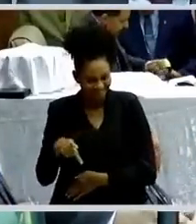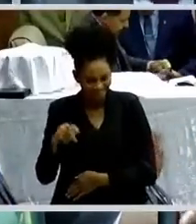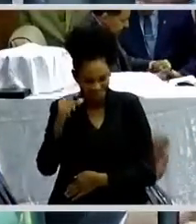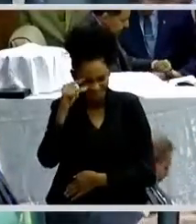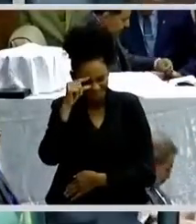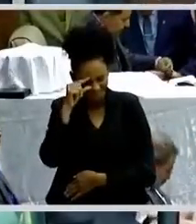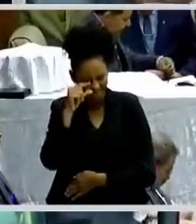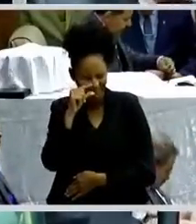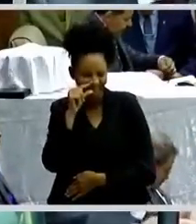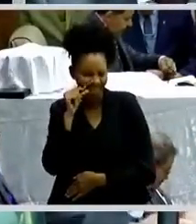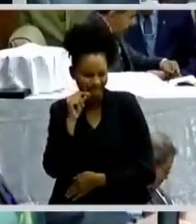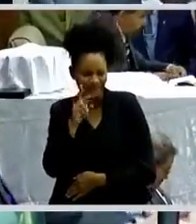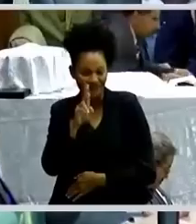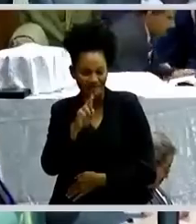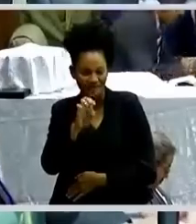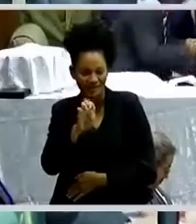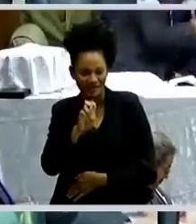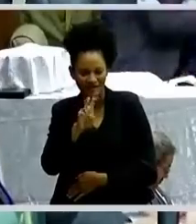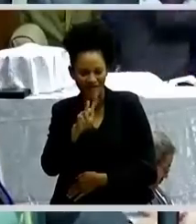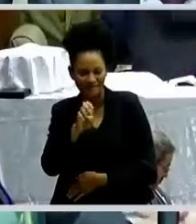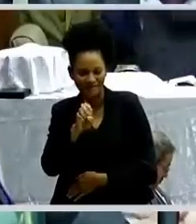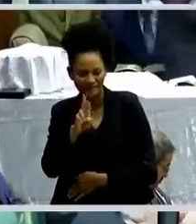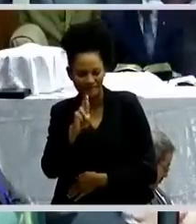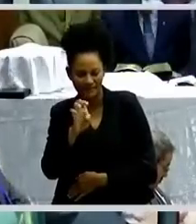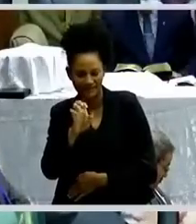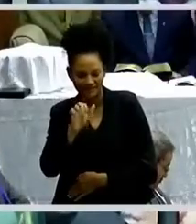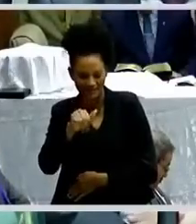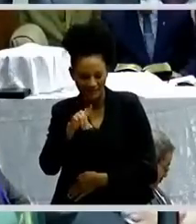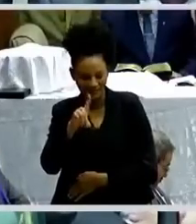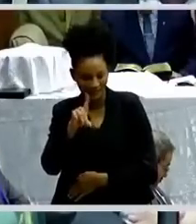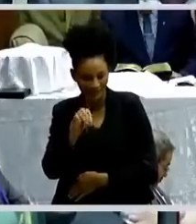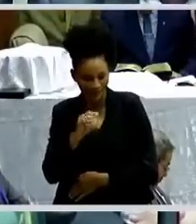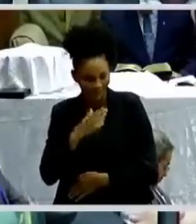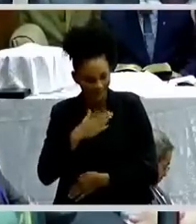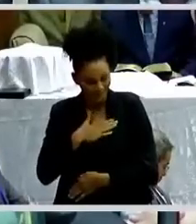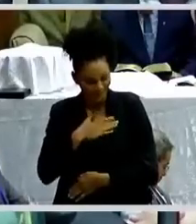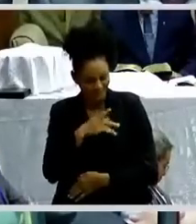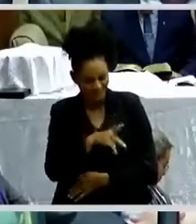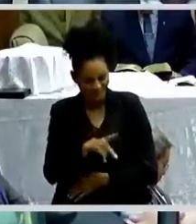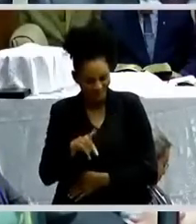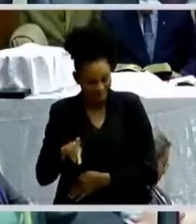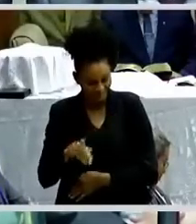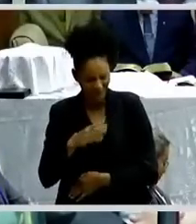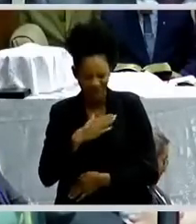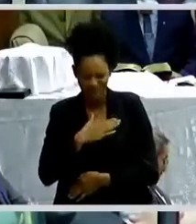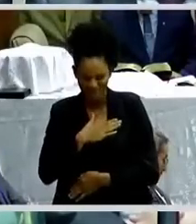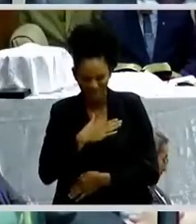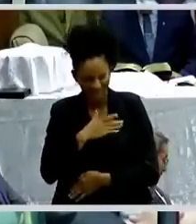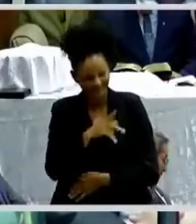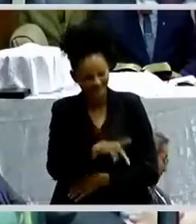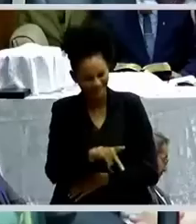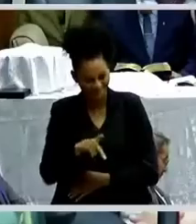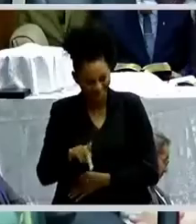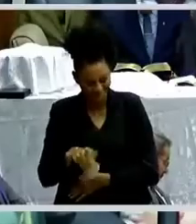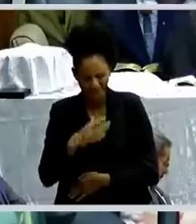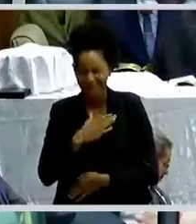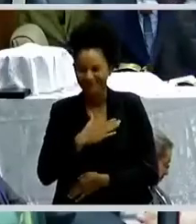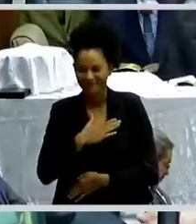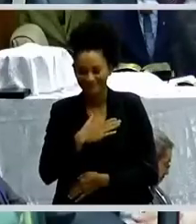José Orisvaldo, meu professor, meu pastor, meu